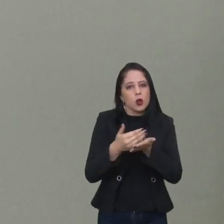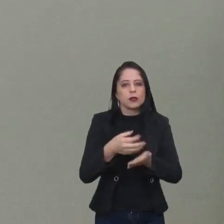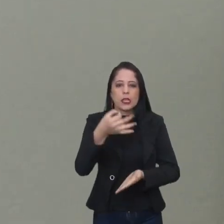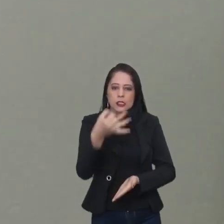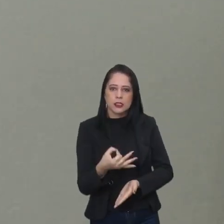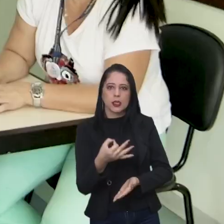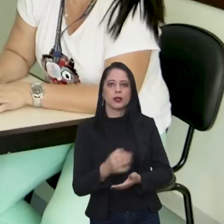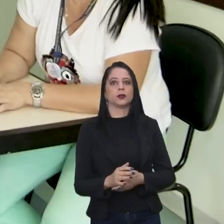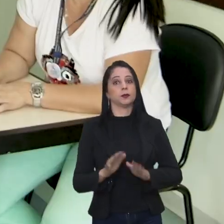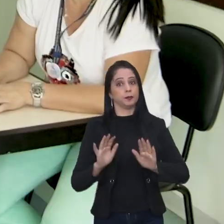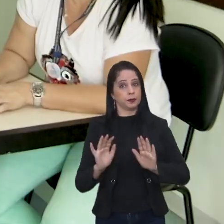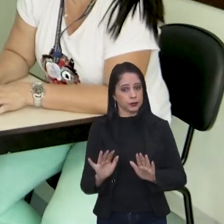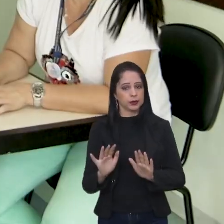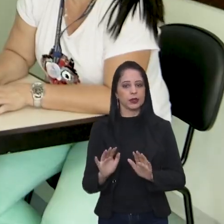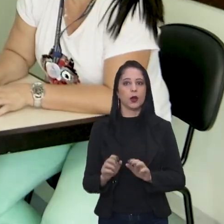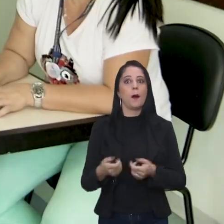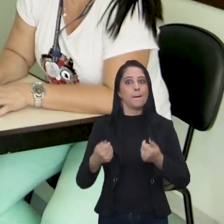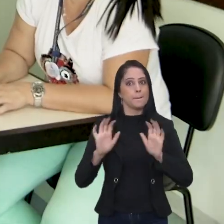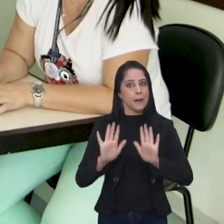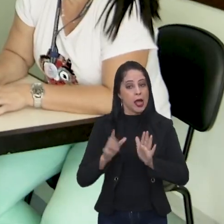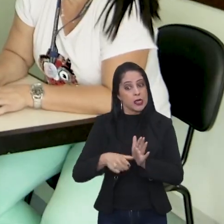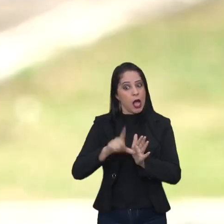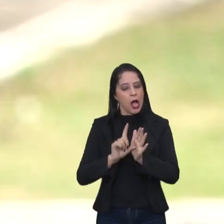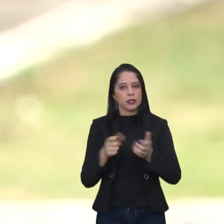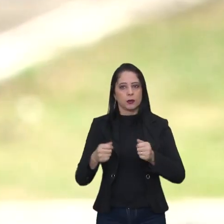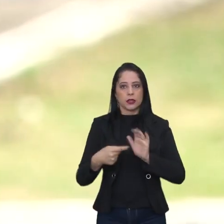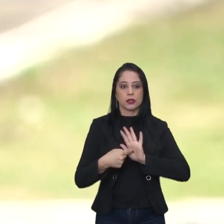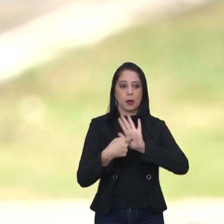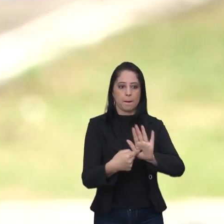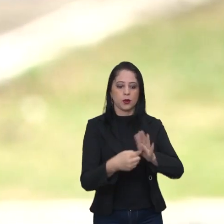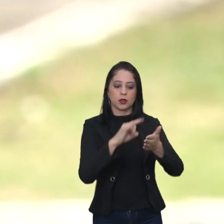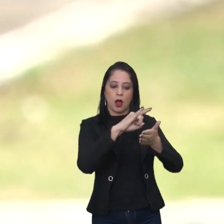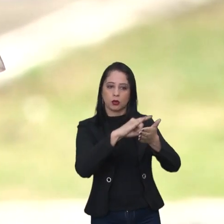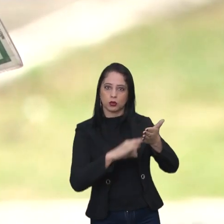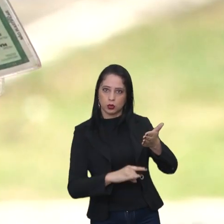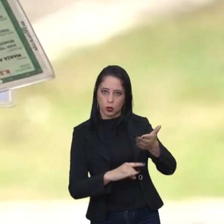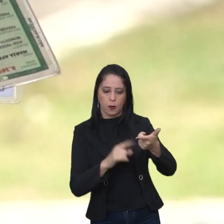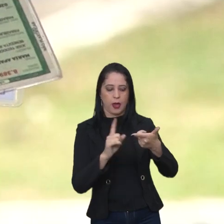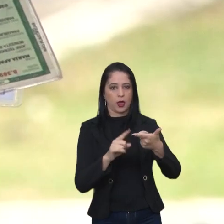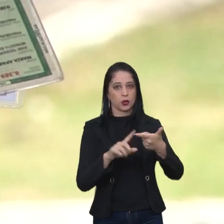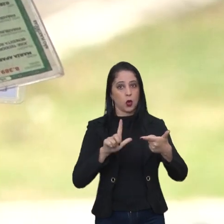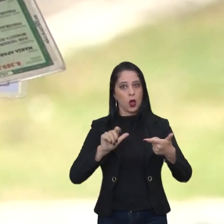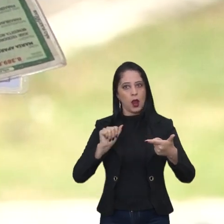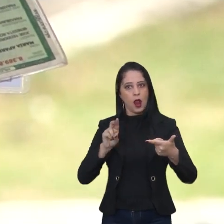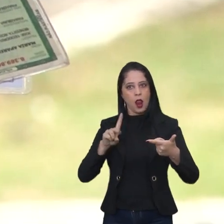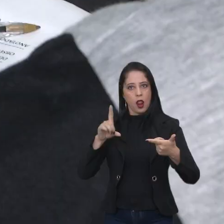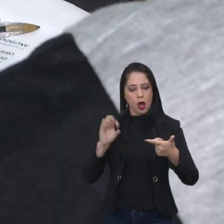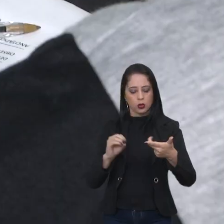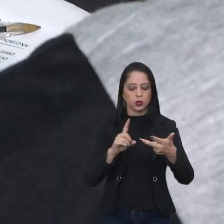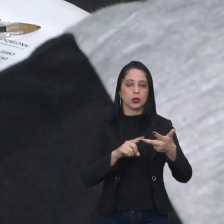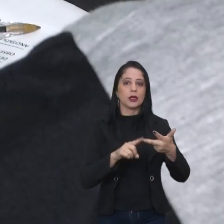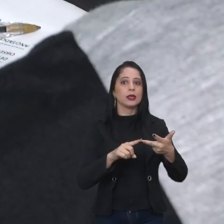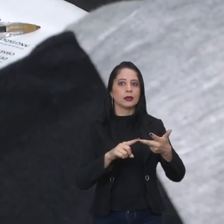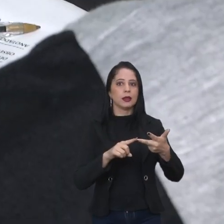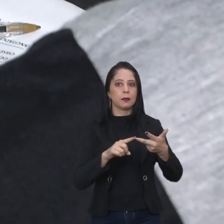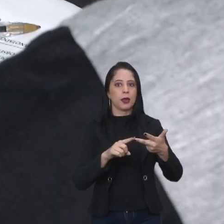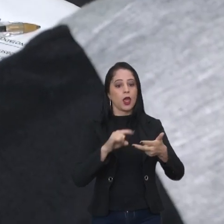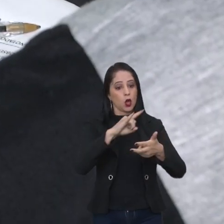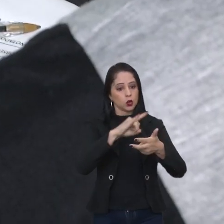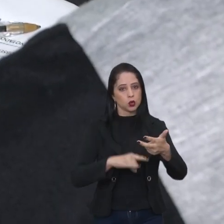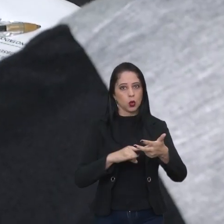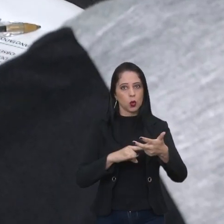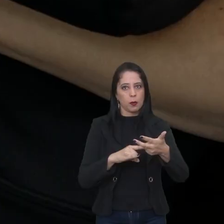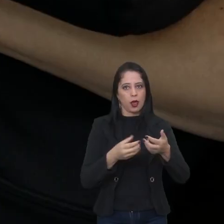especializado e para usufruir da prioridade será obrigatório apresentar o documentos pessoais laudo médico